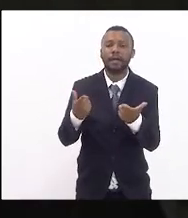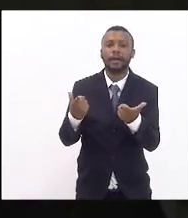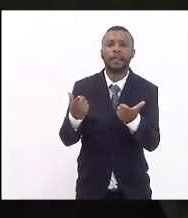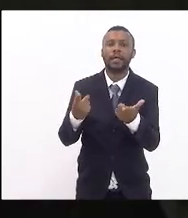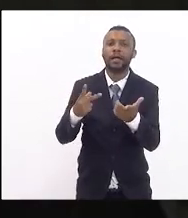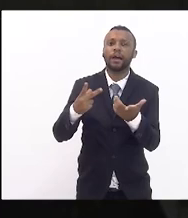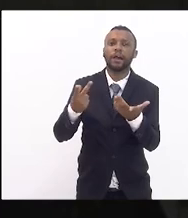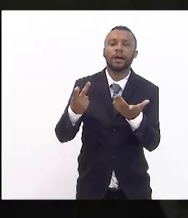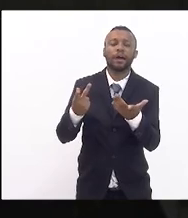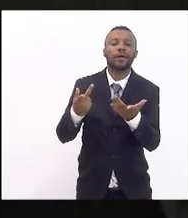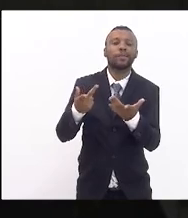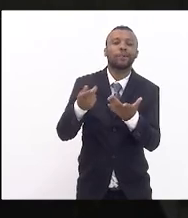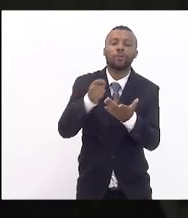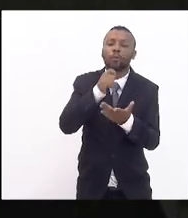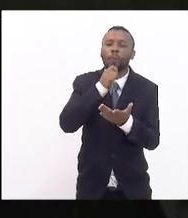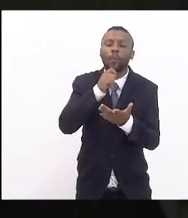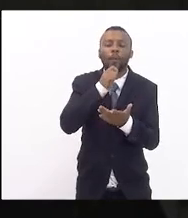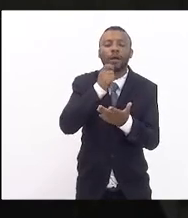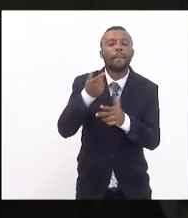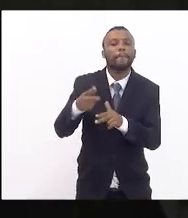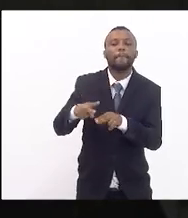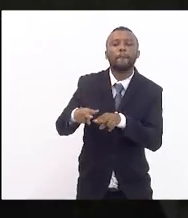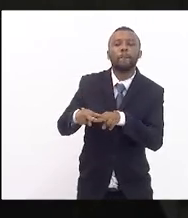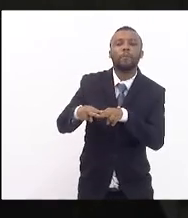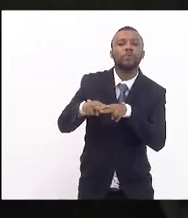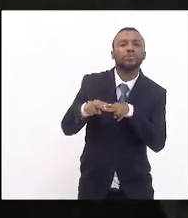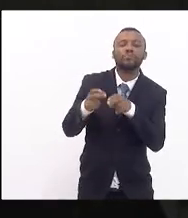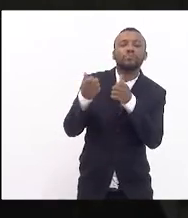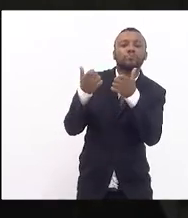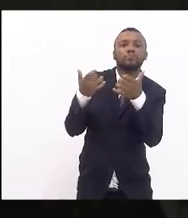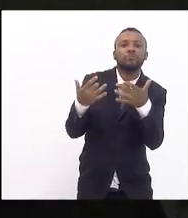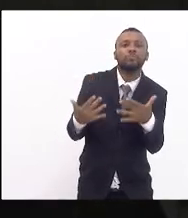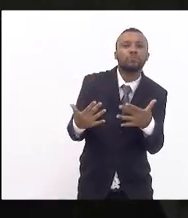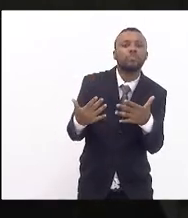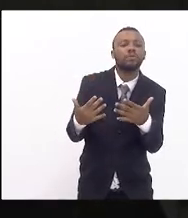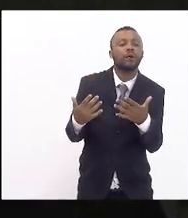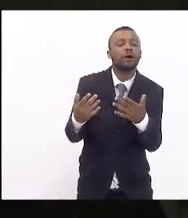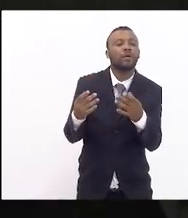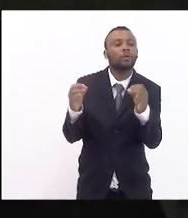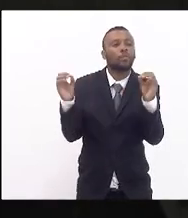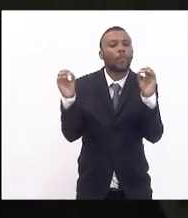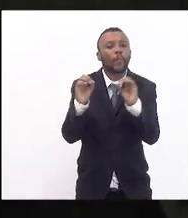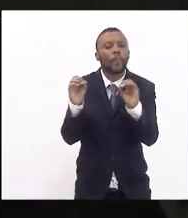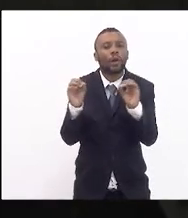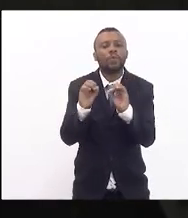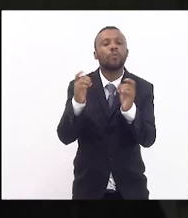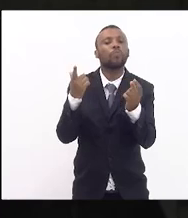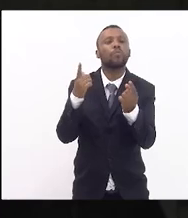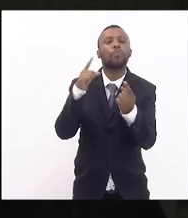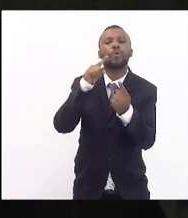não se justifica sob nenhum pretexto.